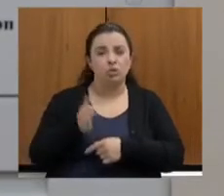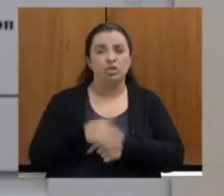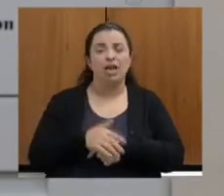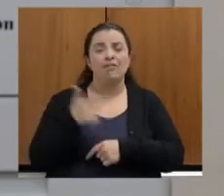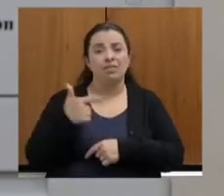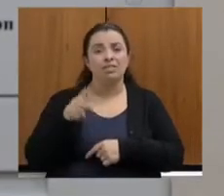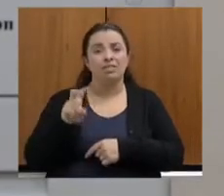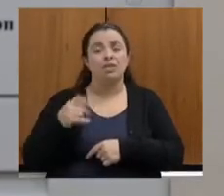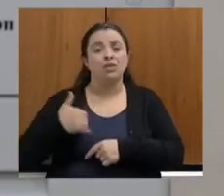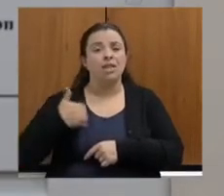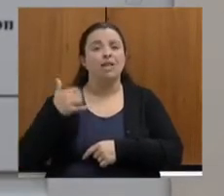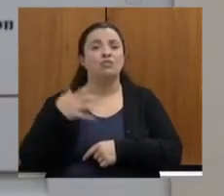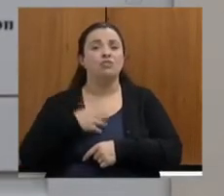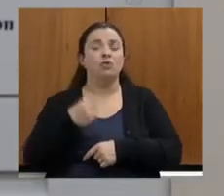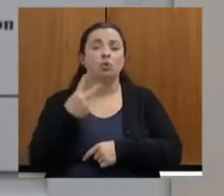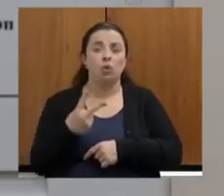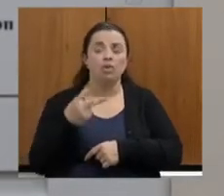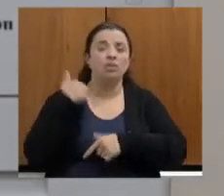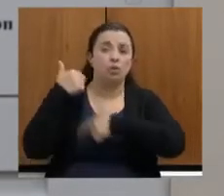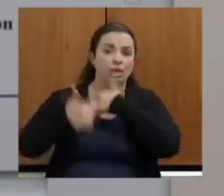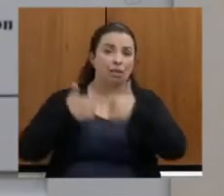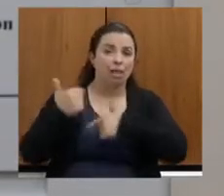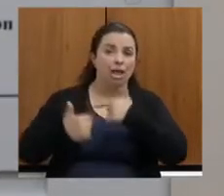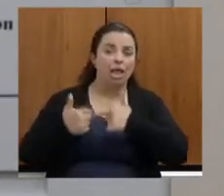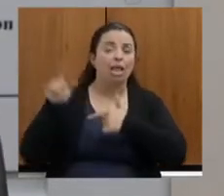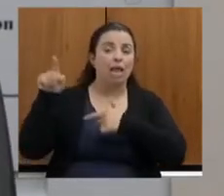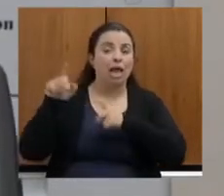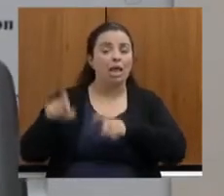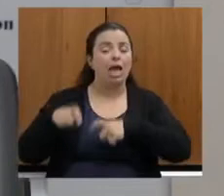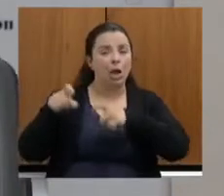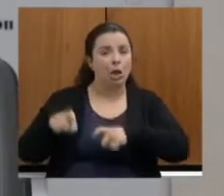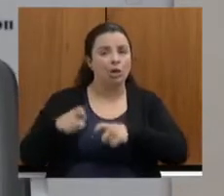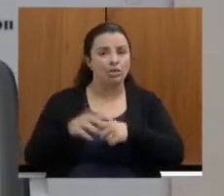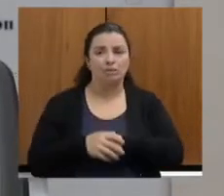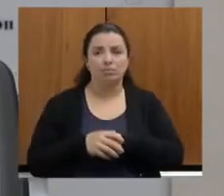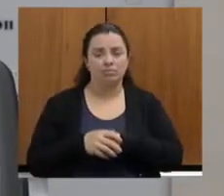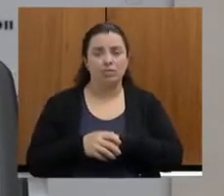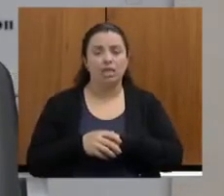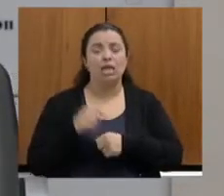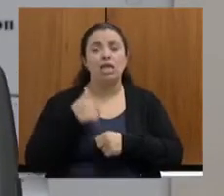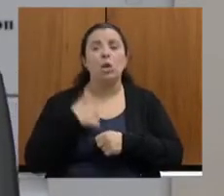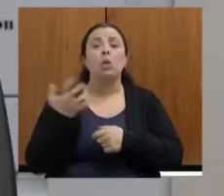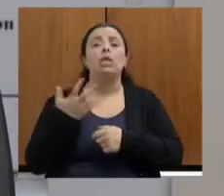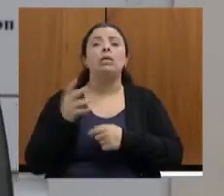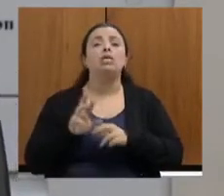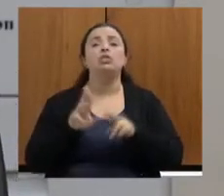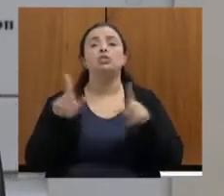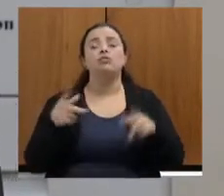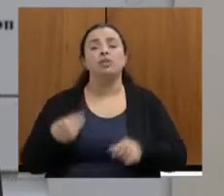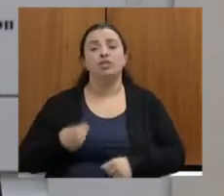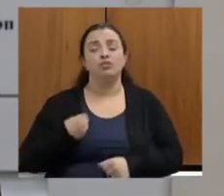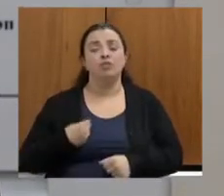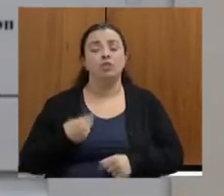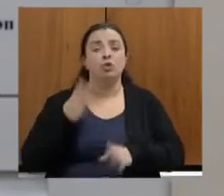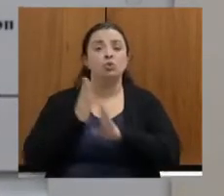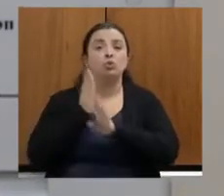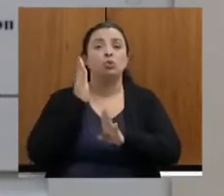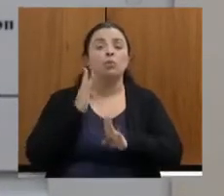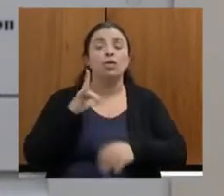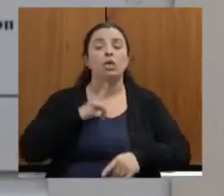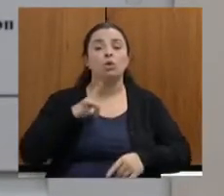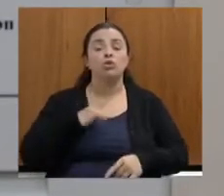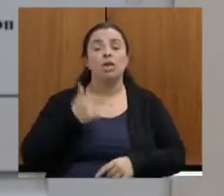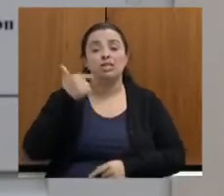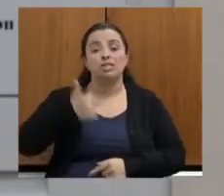então para fazer diferente eu descobri que eu tinha a segunda melhor terra do mundo que é o Vale do Rio